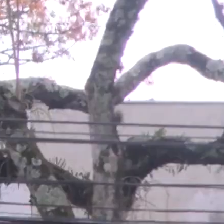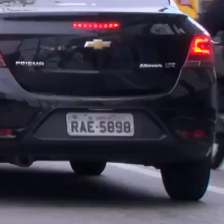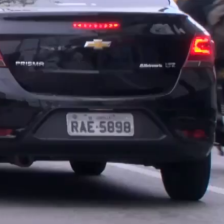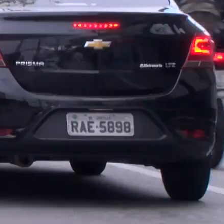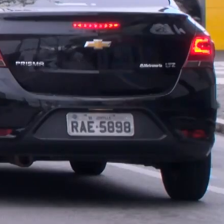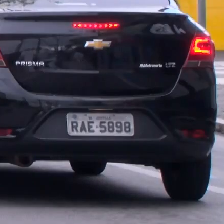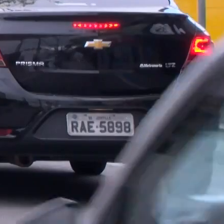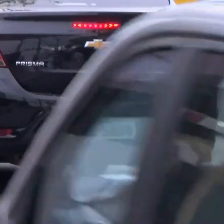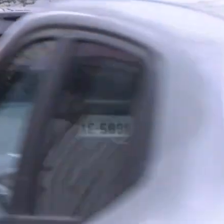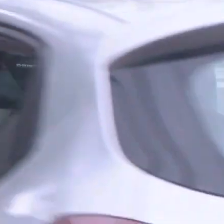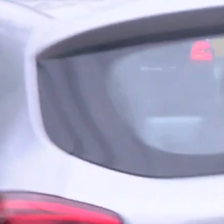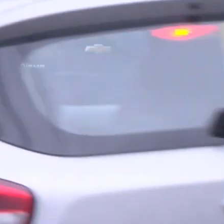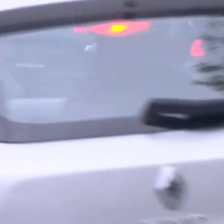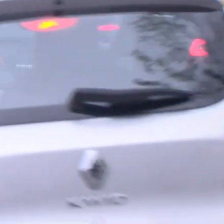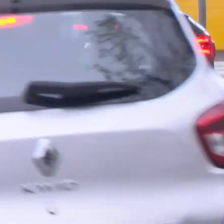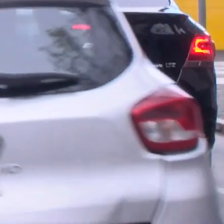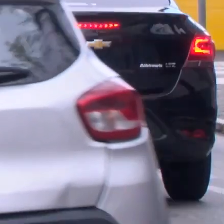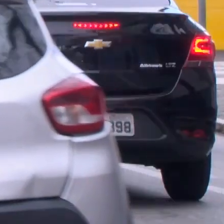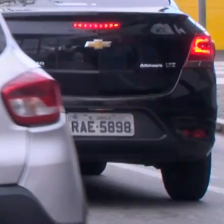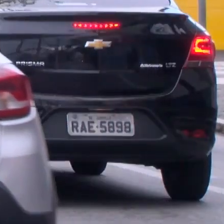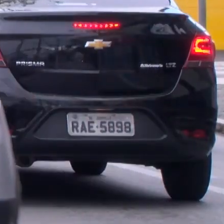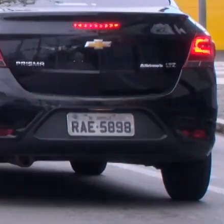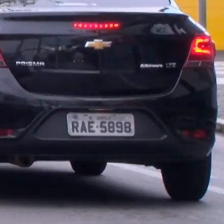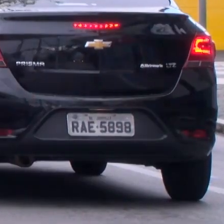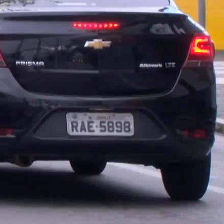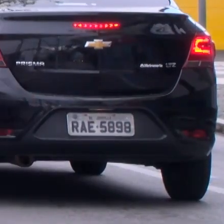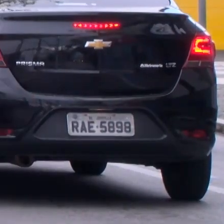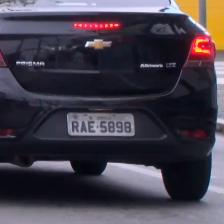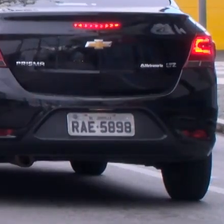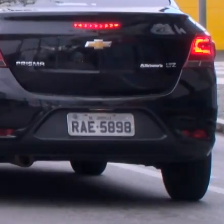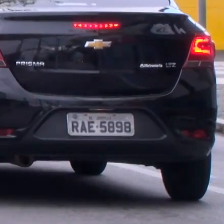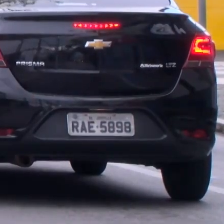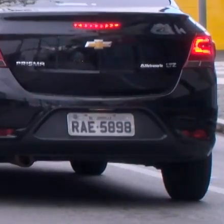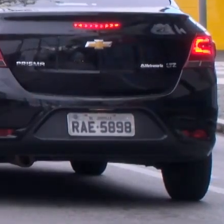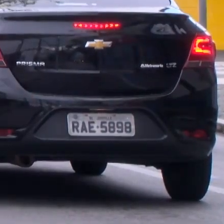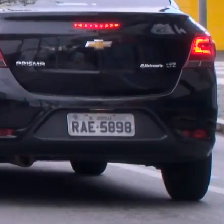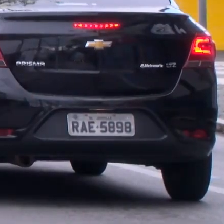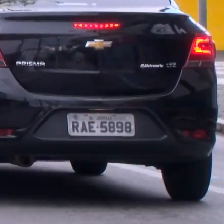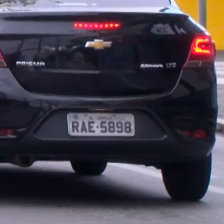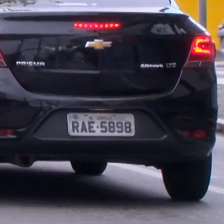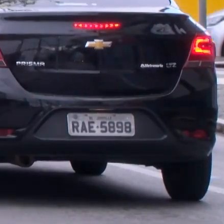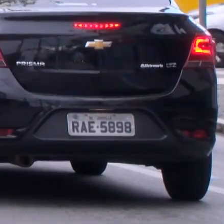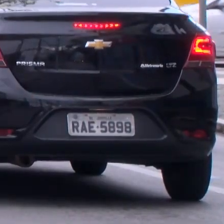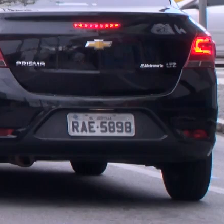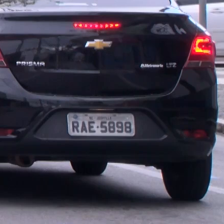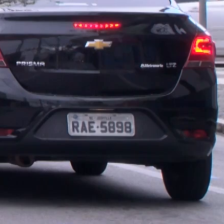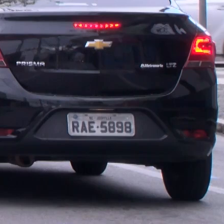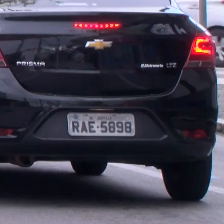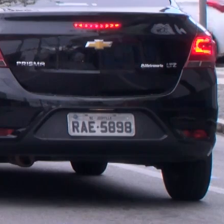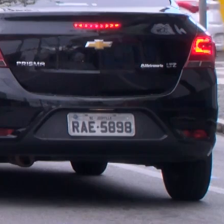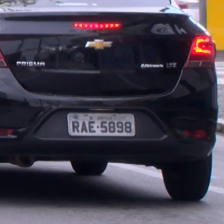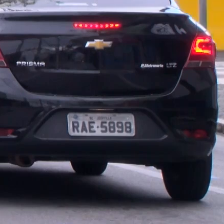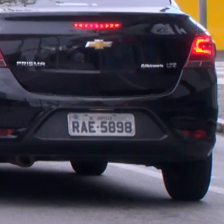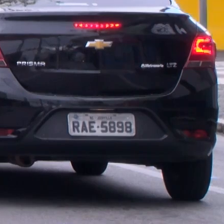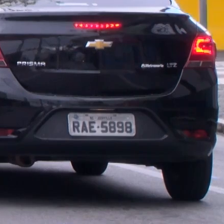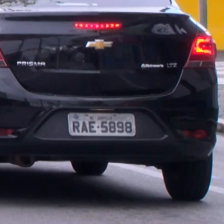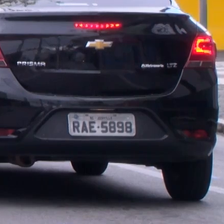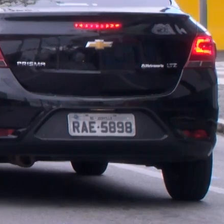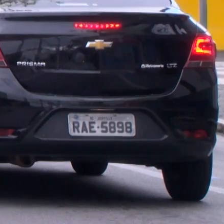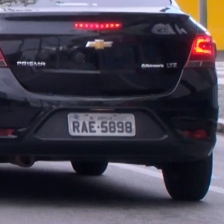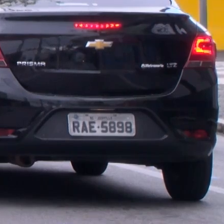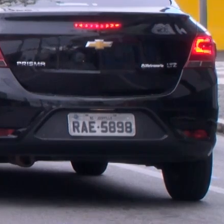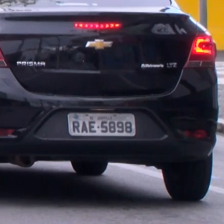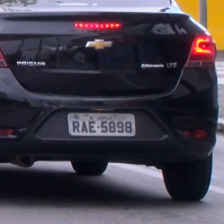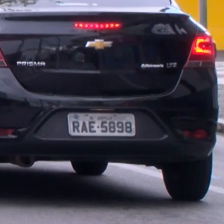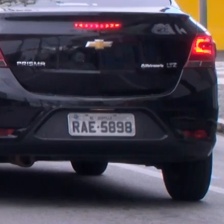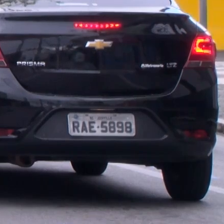Os equipamentos poderão contar com sistema no brakes ou outra tecnologia a fim de evitar que o trânsito seja prejudicado em